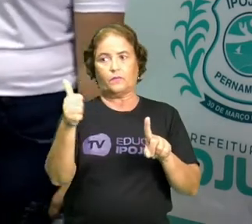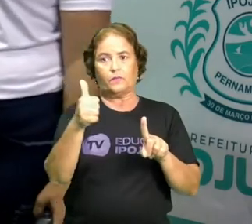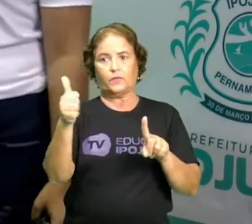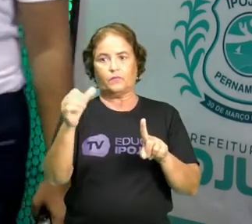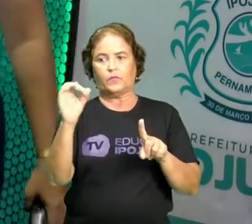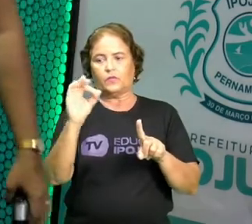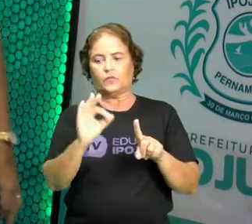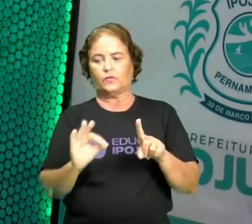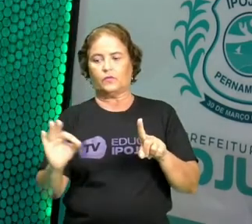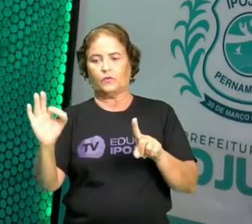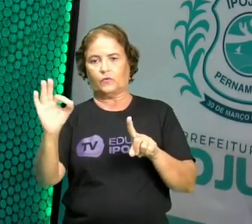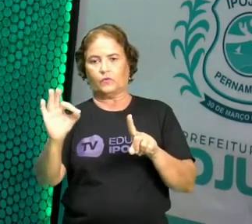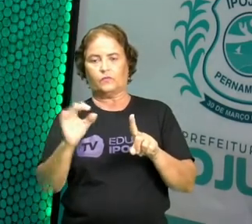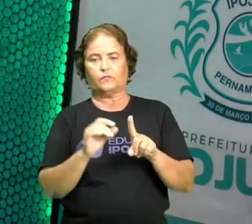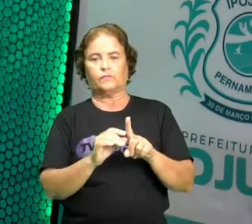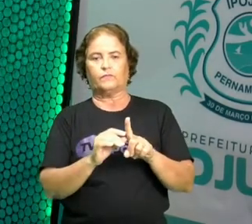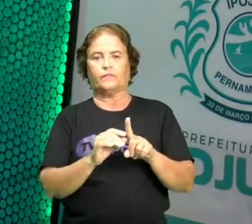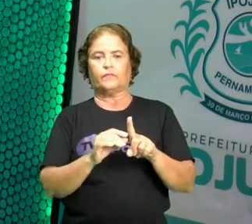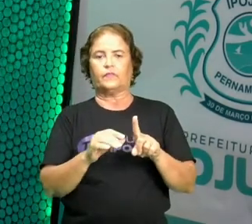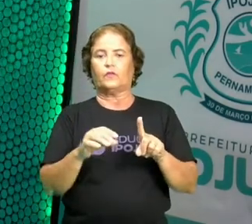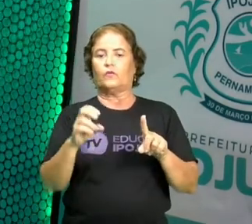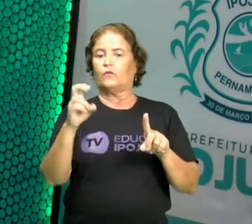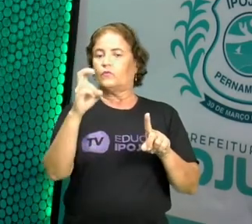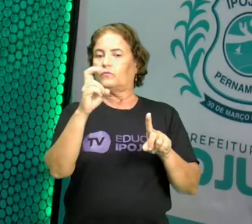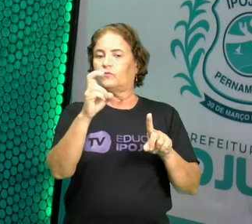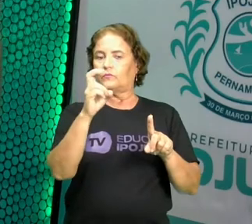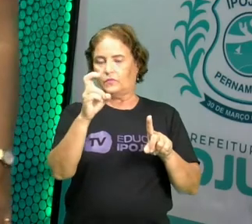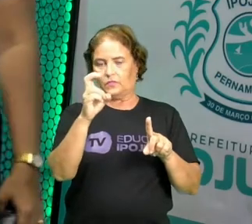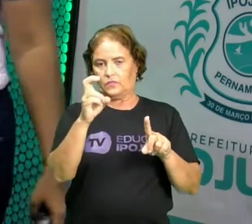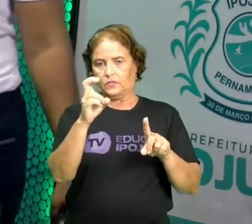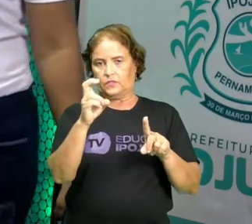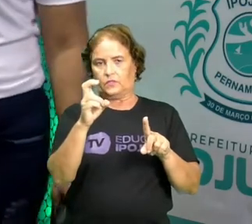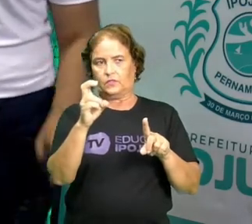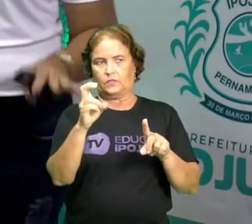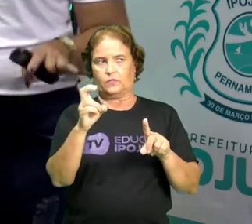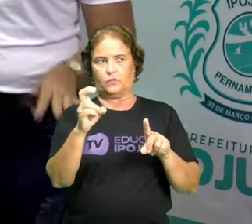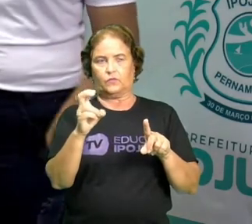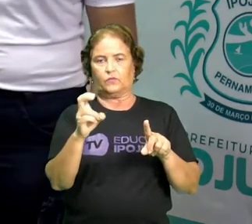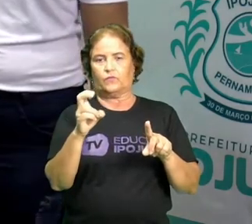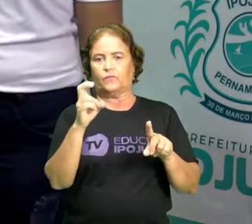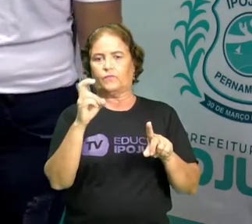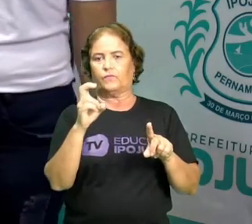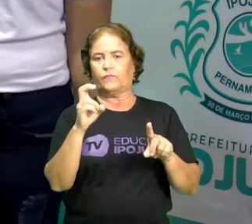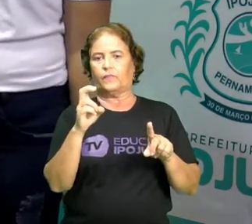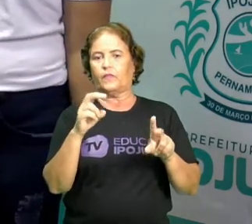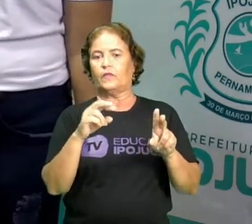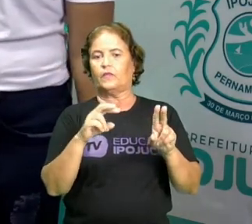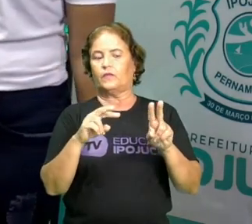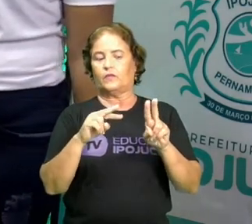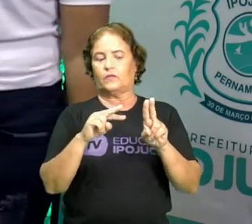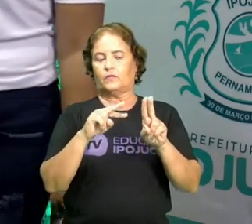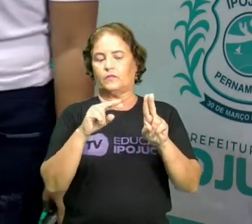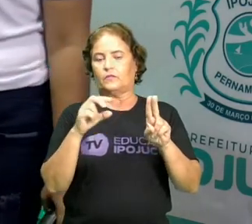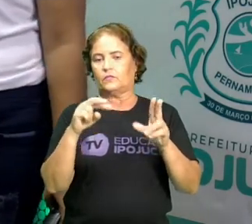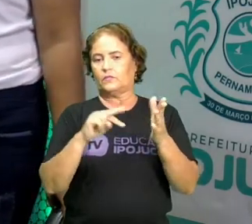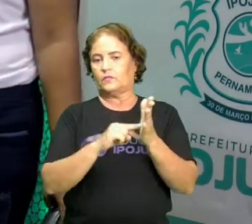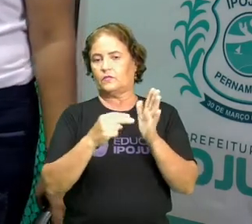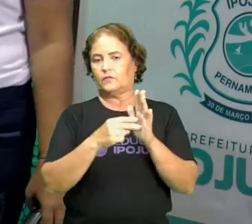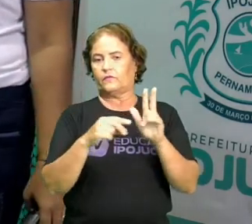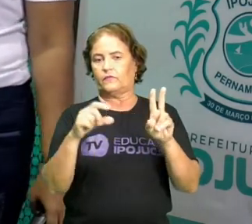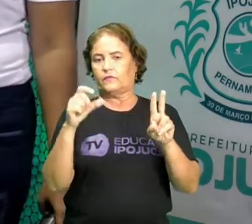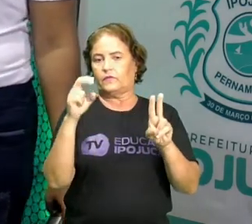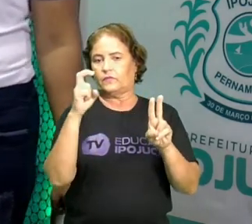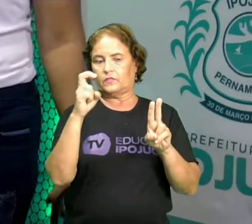chama. Já o algarismo 5, que é o que está aqui, ele está representando 5 dezenas. 5 dezenas,